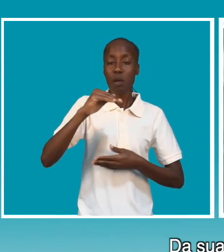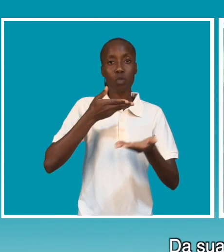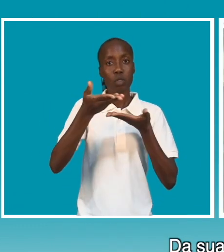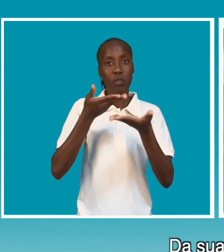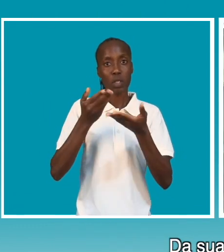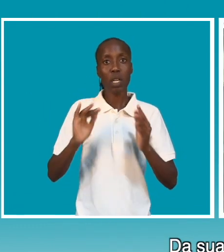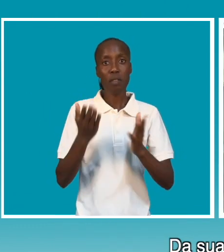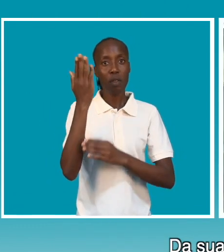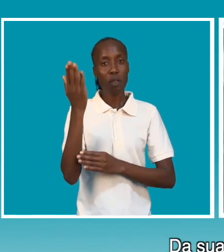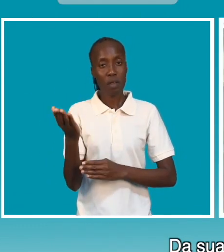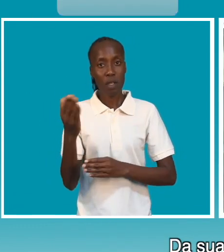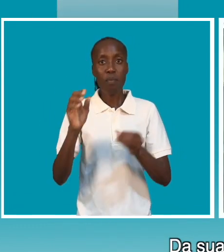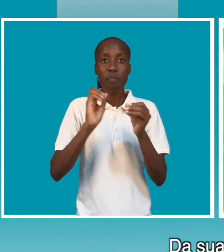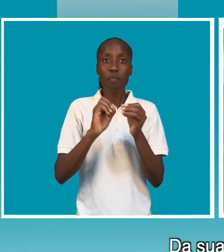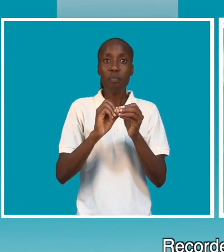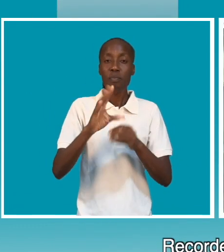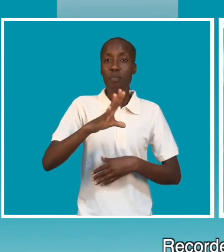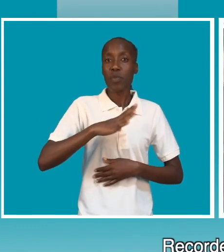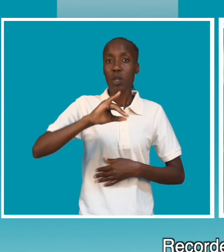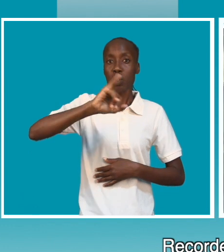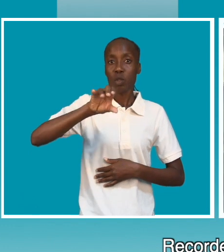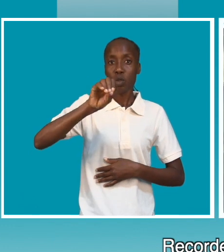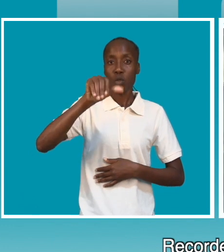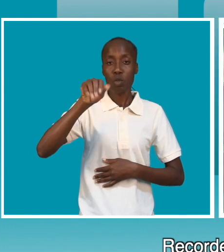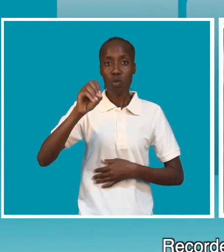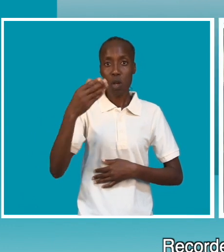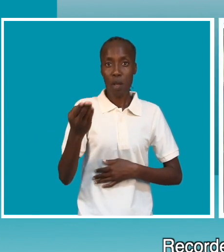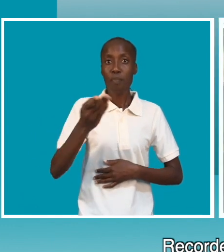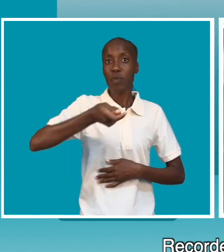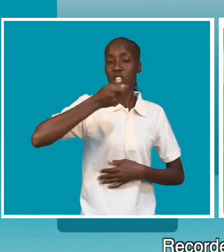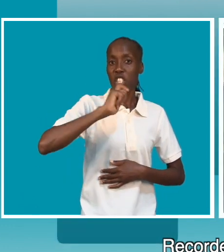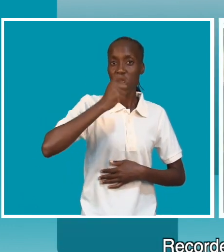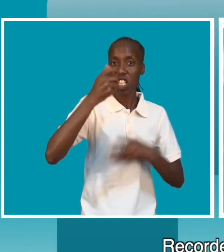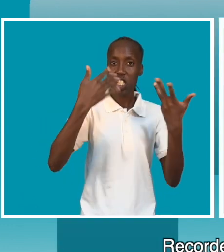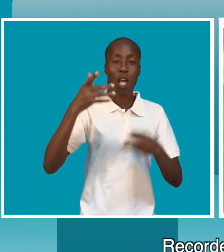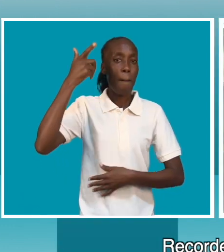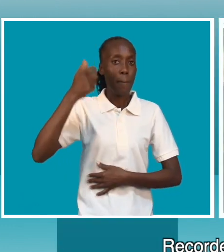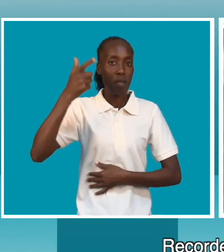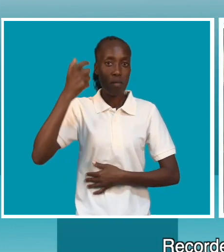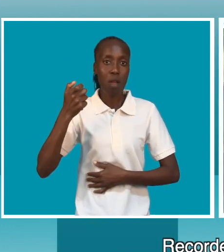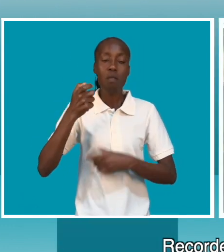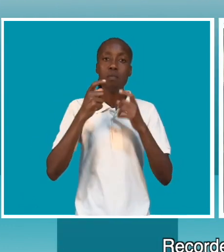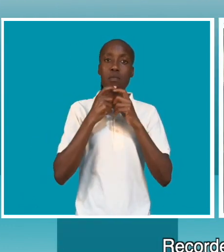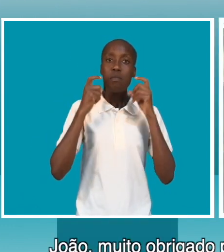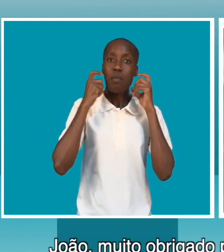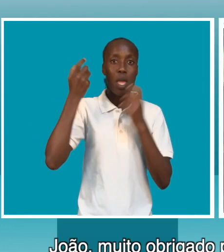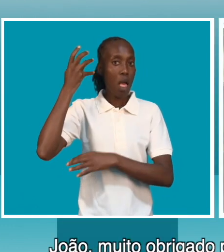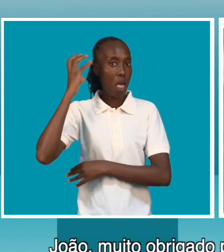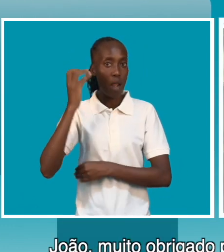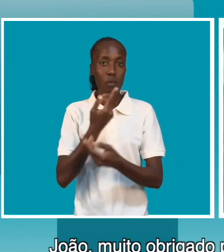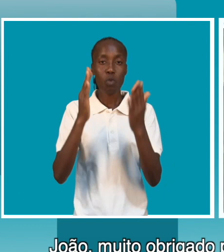da sua vida da sua carreira e aliás a Copa de Seguir João de Sousa jornalista reformado da Rádio de Moçambique.